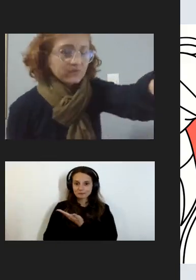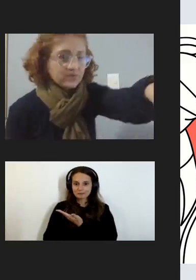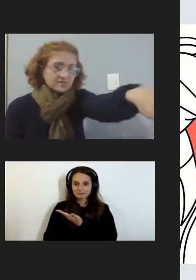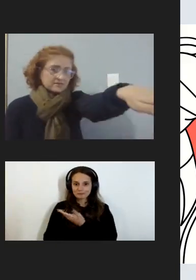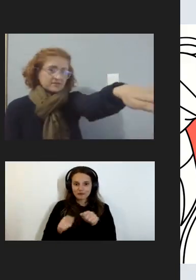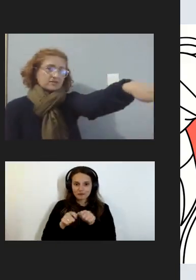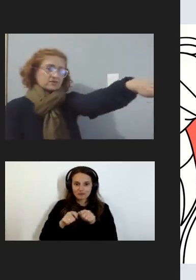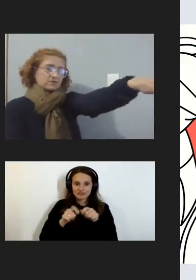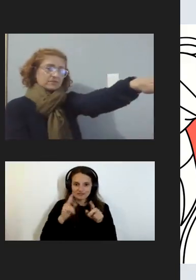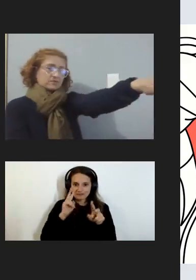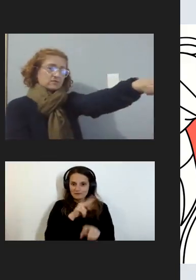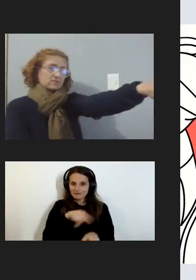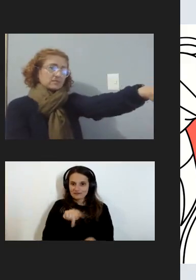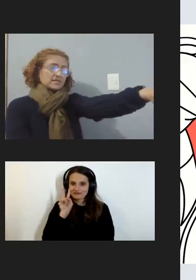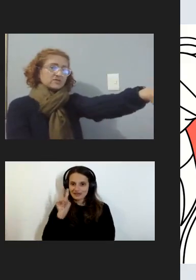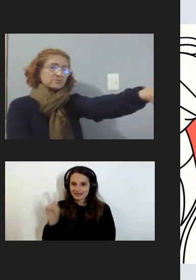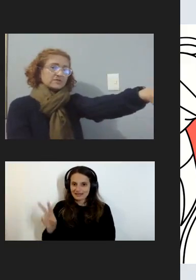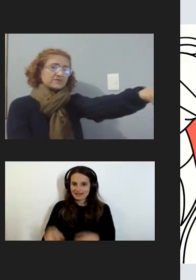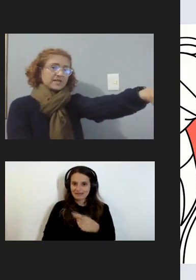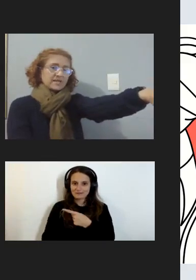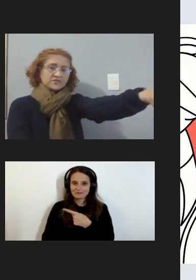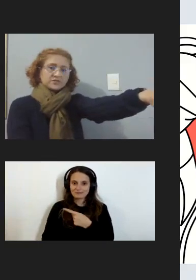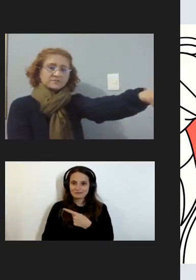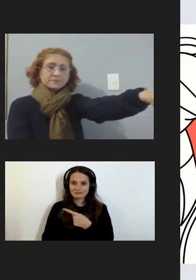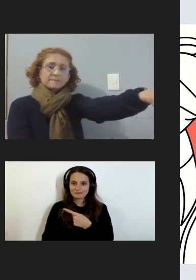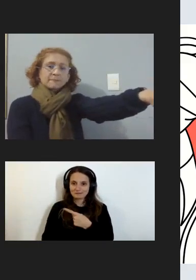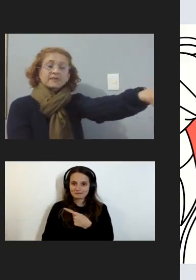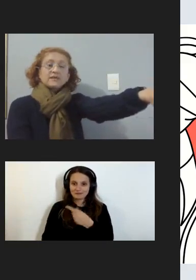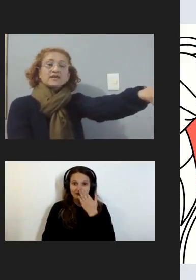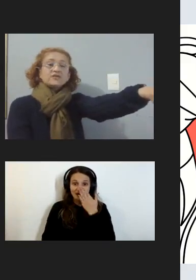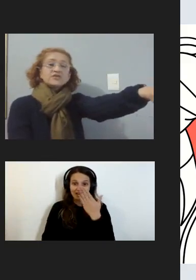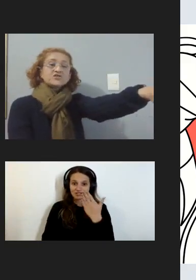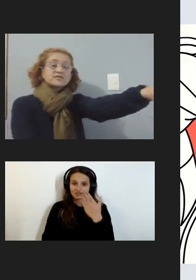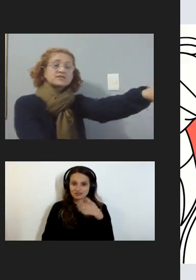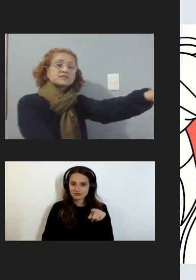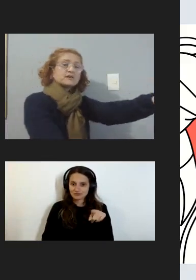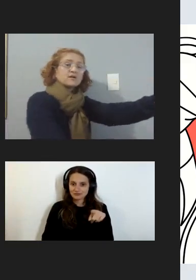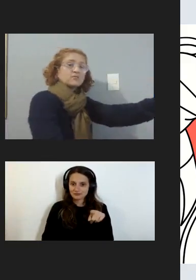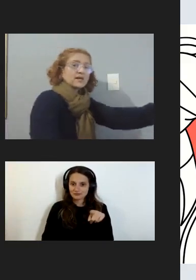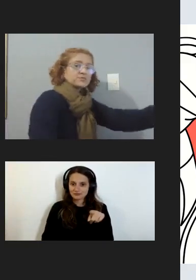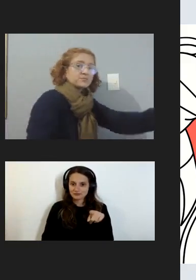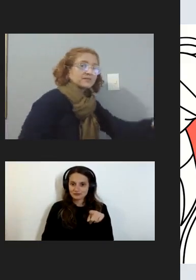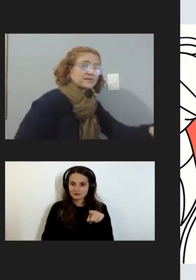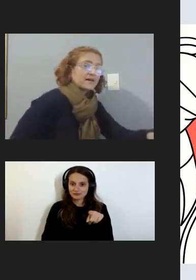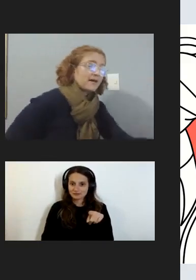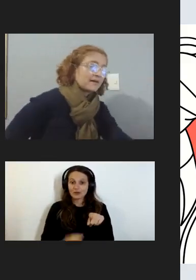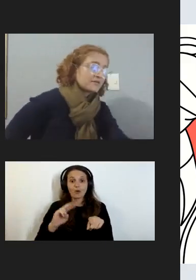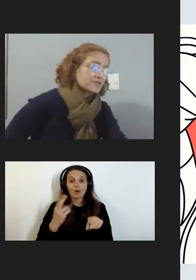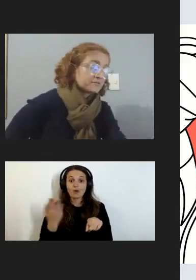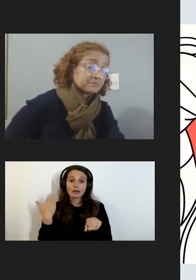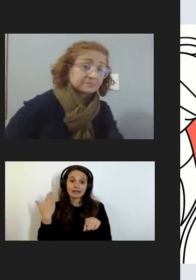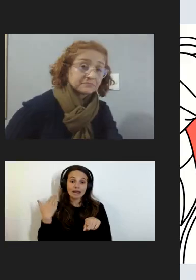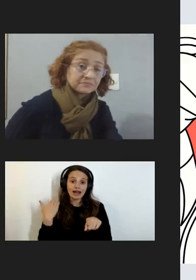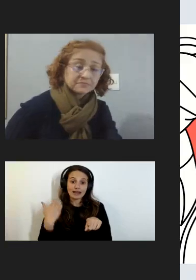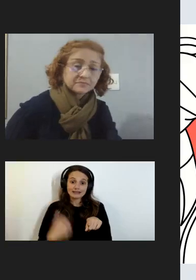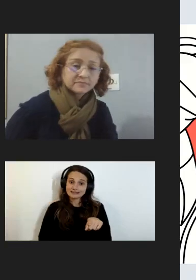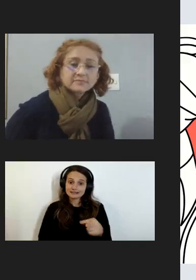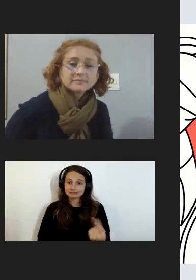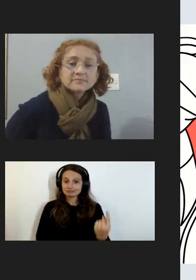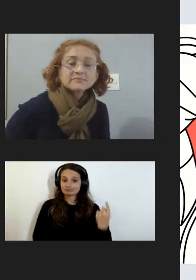ladinho para vocês verem, ó, bracinho para frente. Extensão, braço para trás.